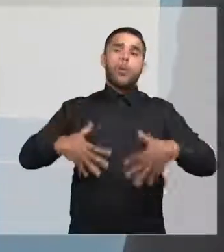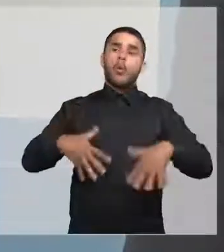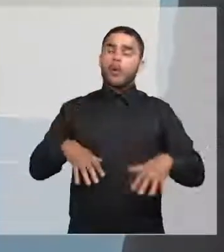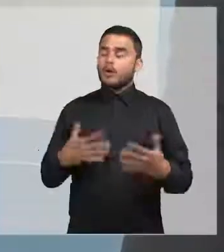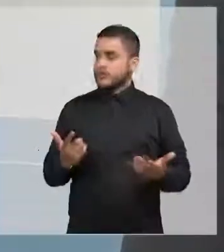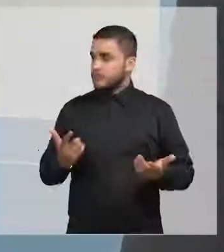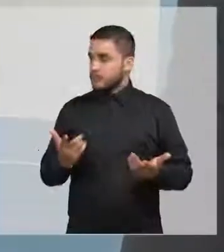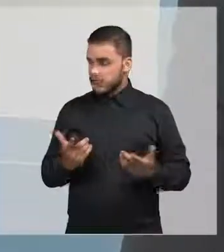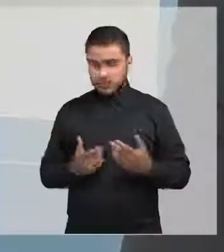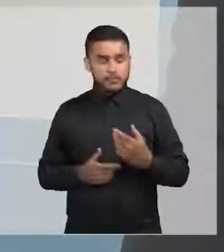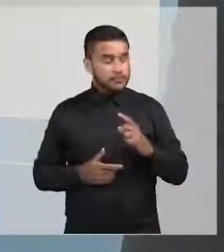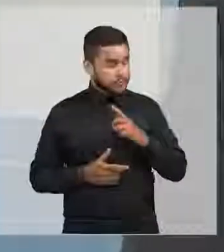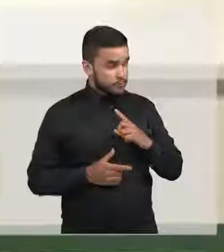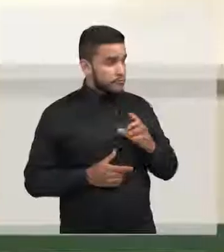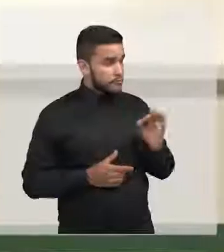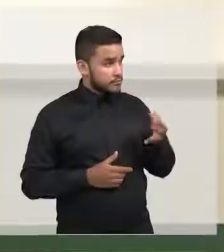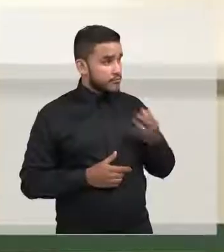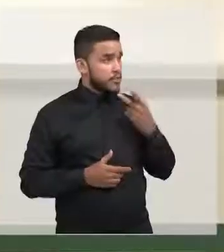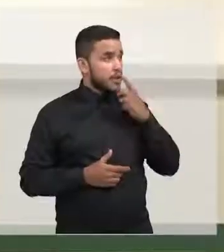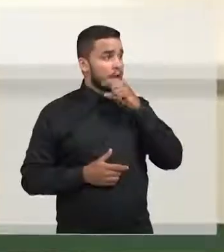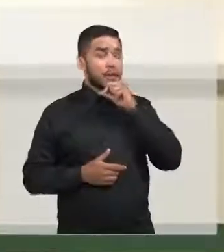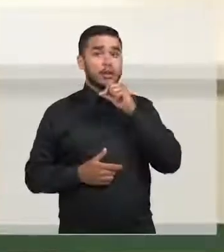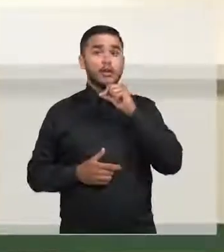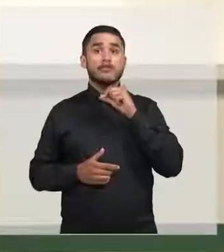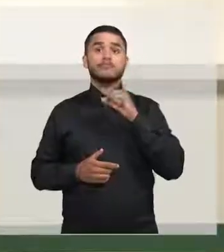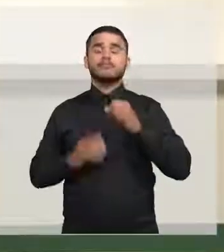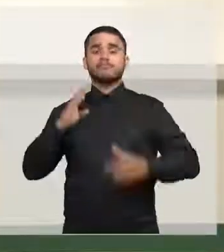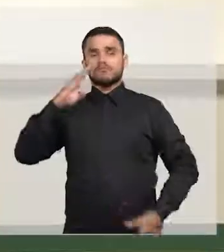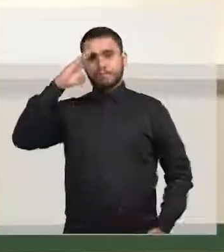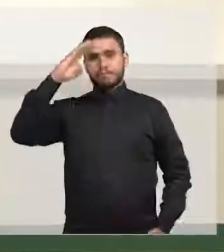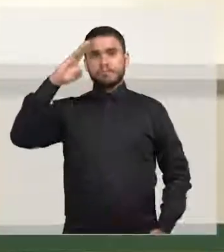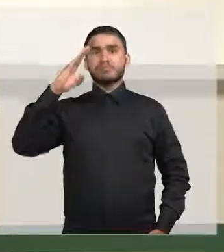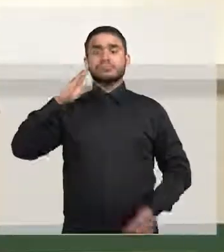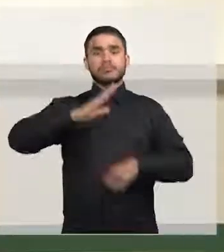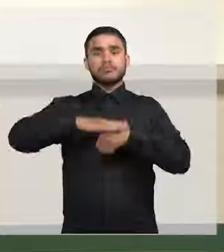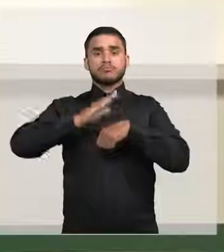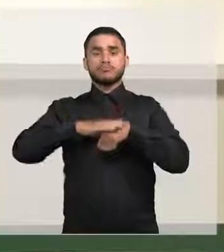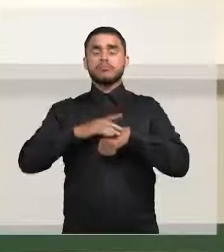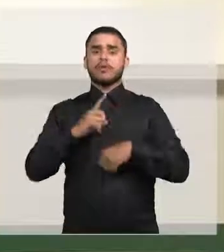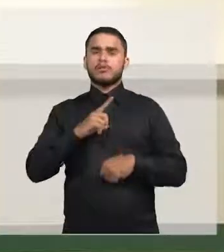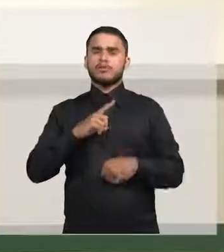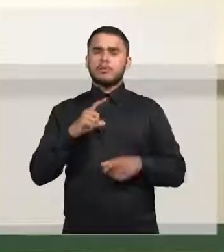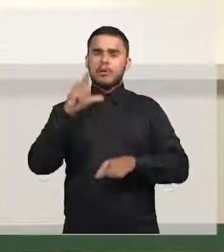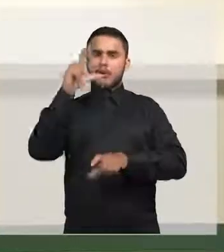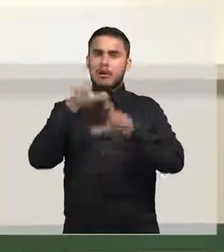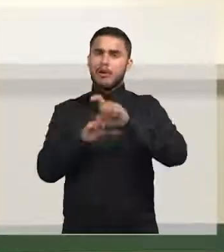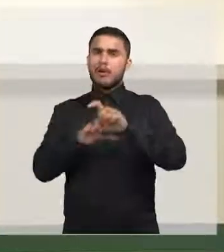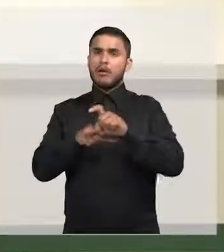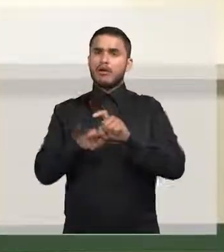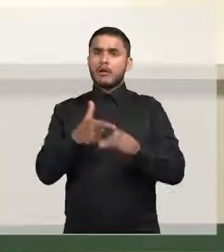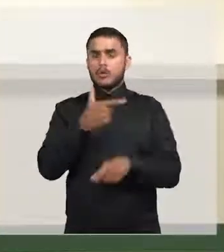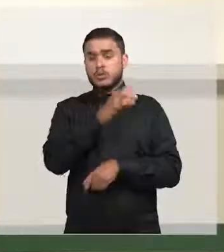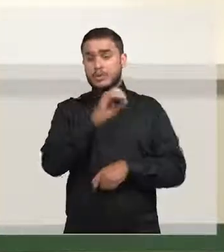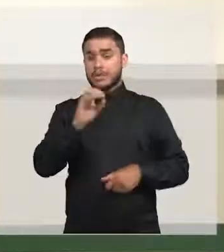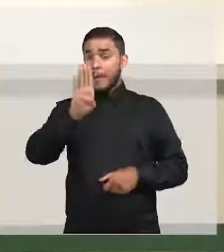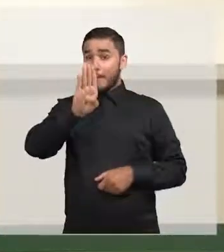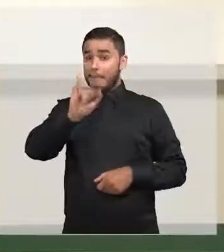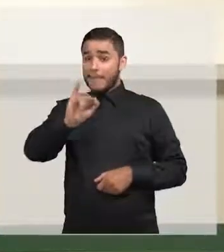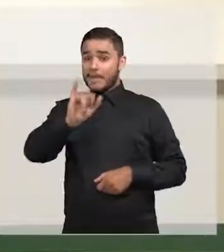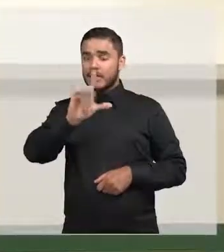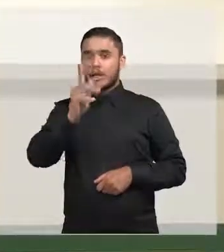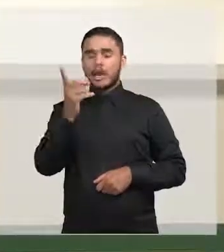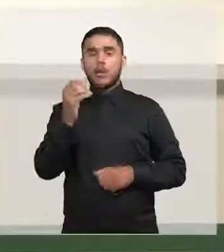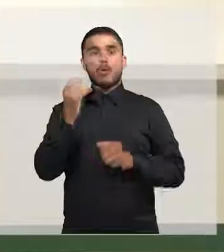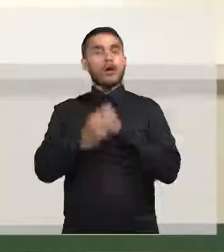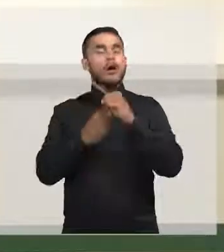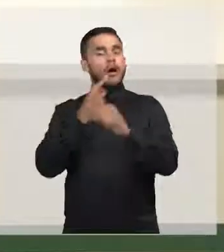fazer. Será entregue a um general. O Brasil tem um déficit aí de quase 200 bilhões anual. E